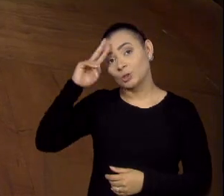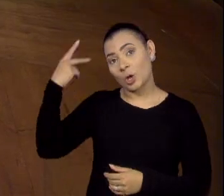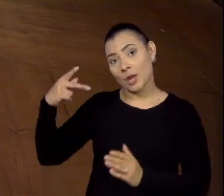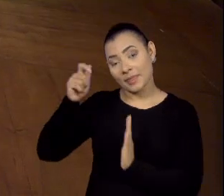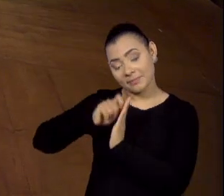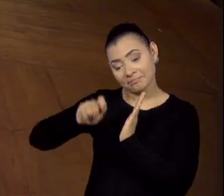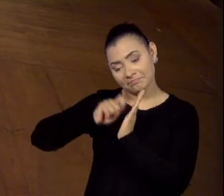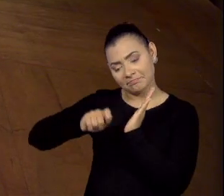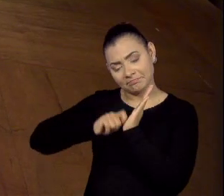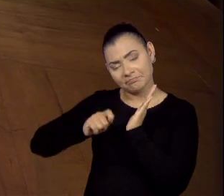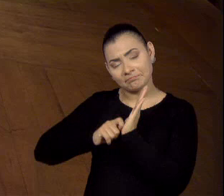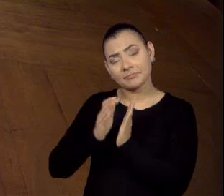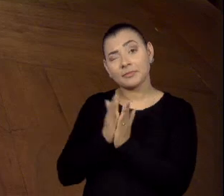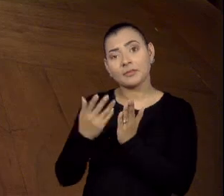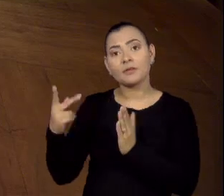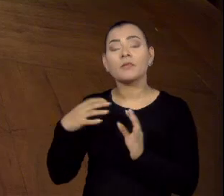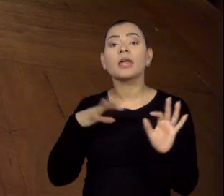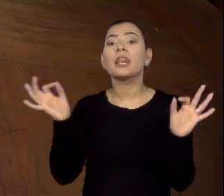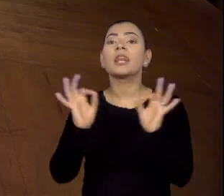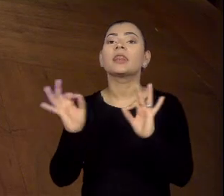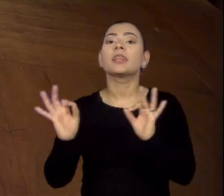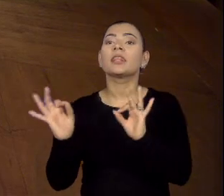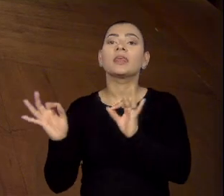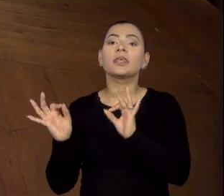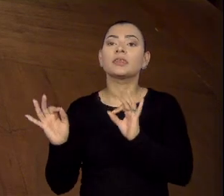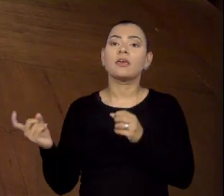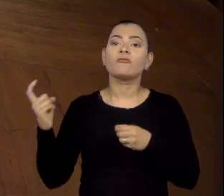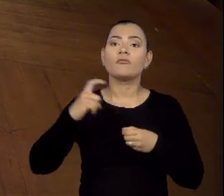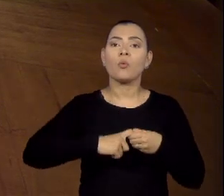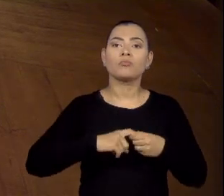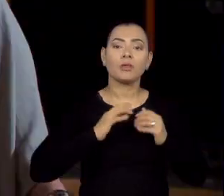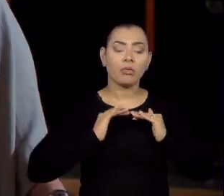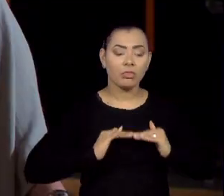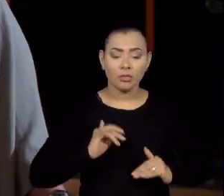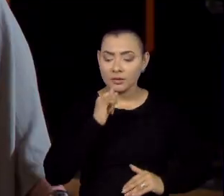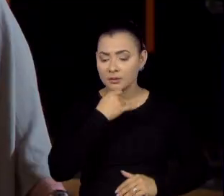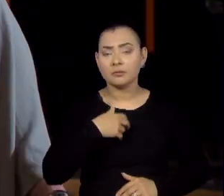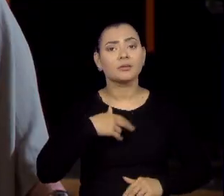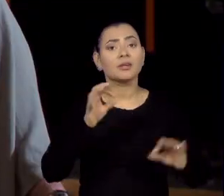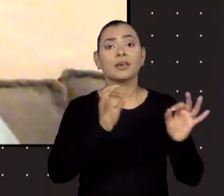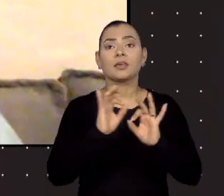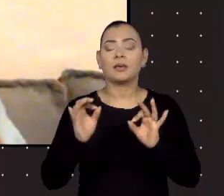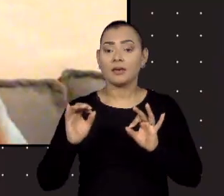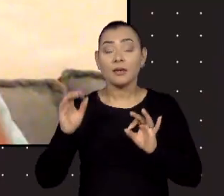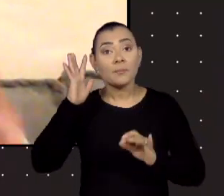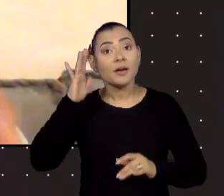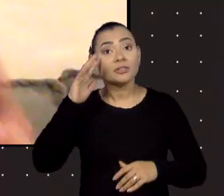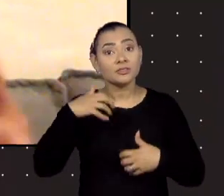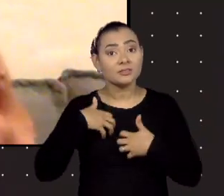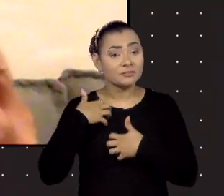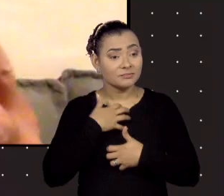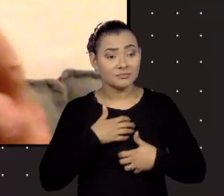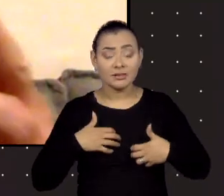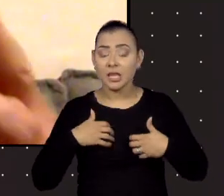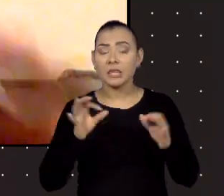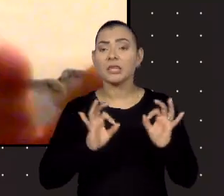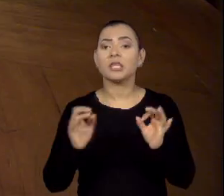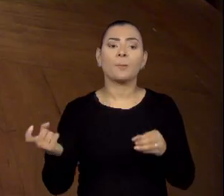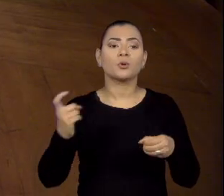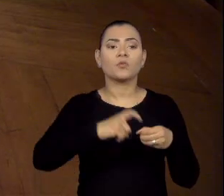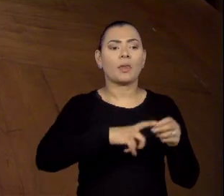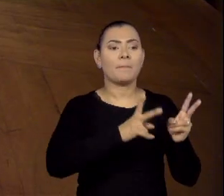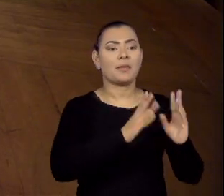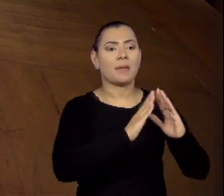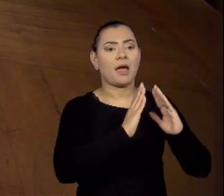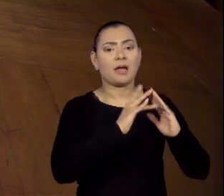biografia dele, ele dizia assim, ninguém pode voltar derrotado para a terra natal. Você imagina meu estado de espírito. Nesse